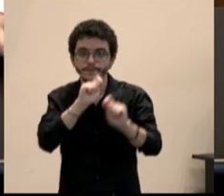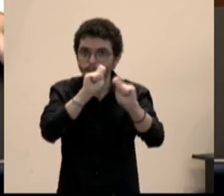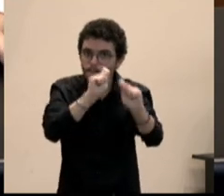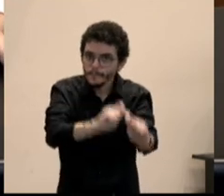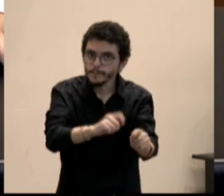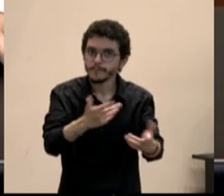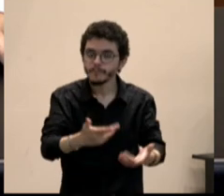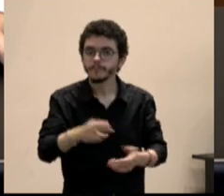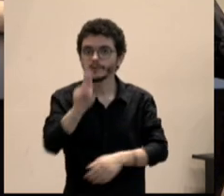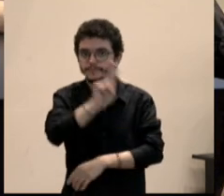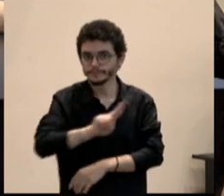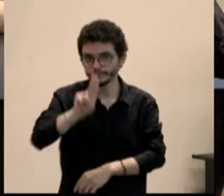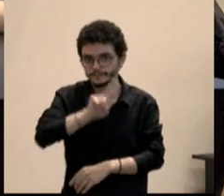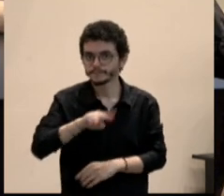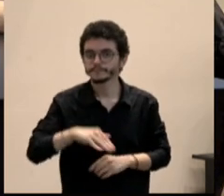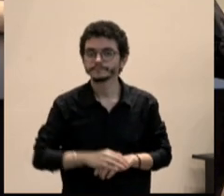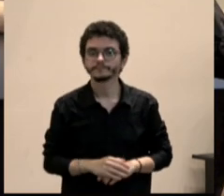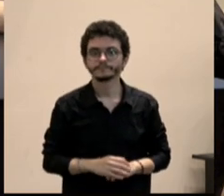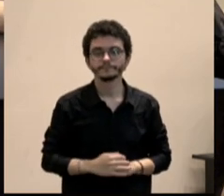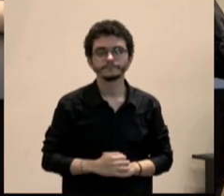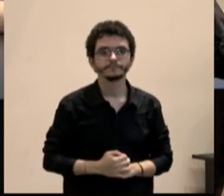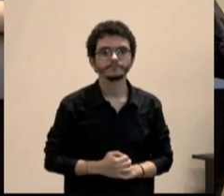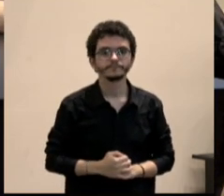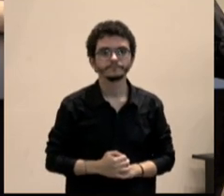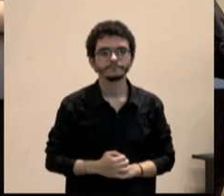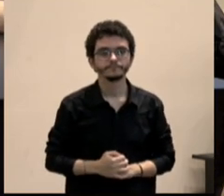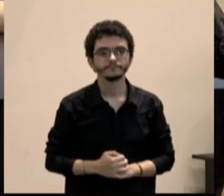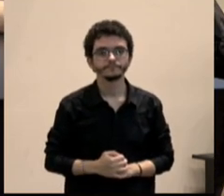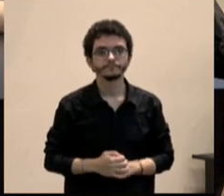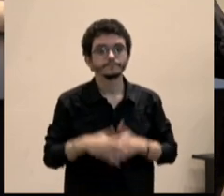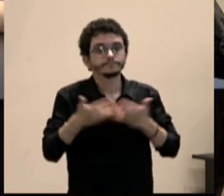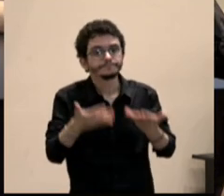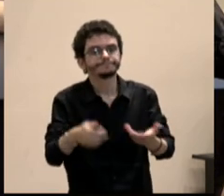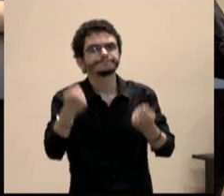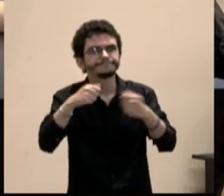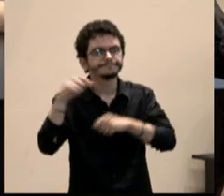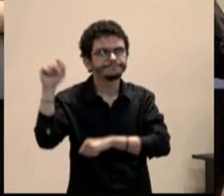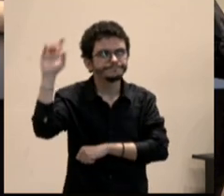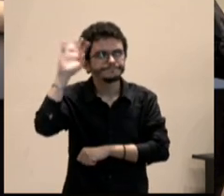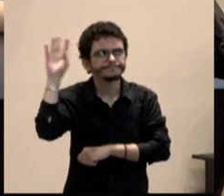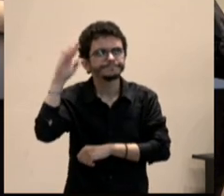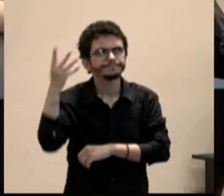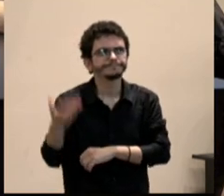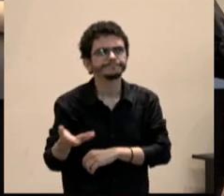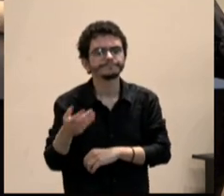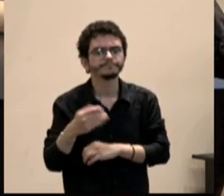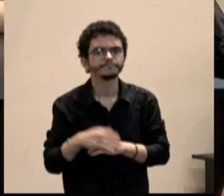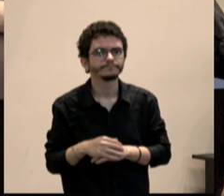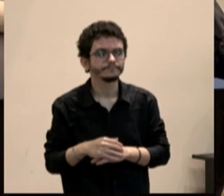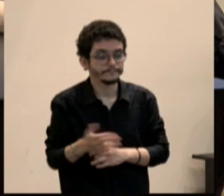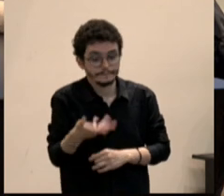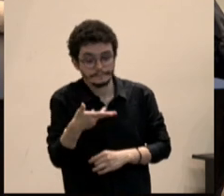está nos dada. E aí, é preciso pensar que...